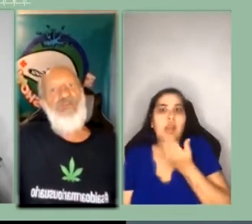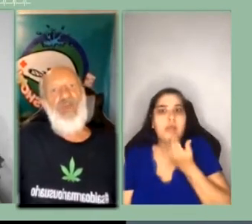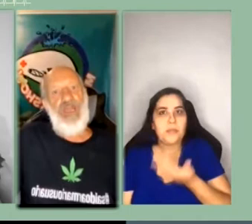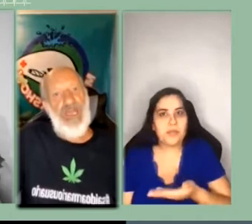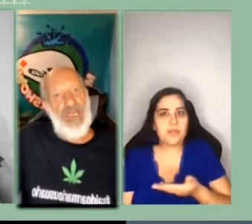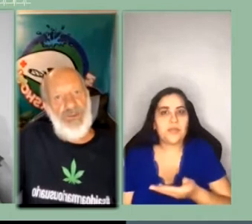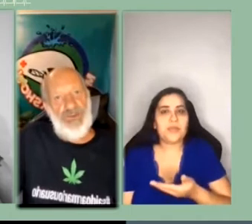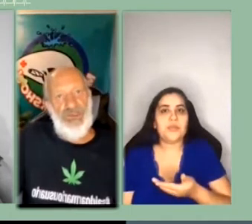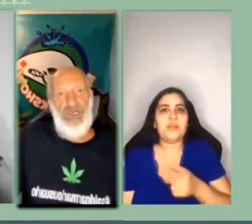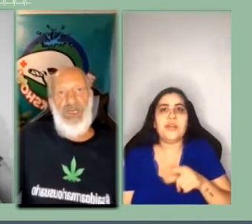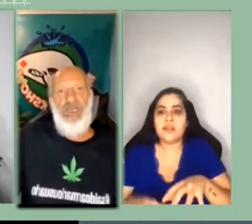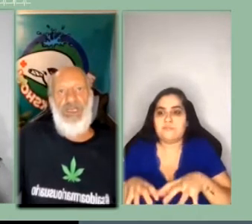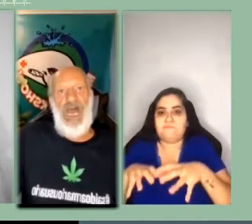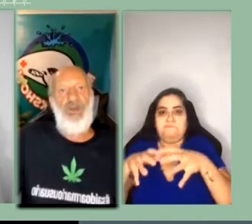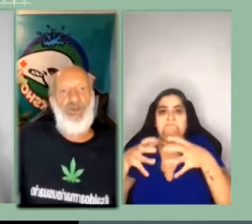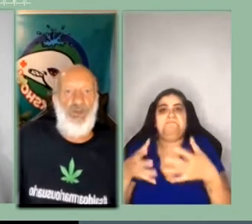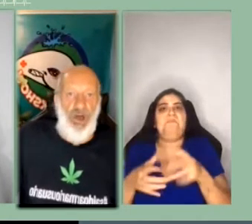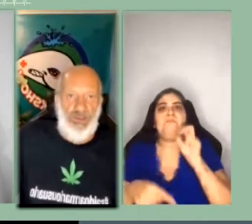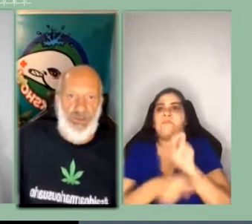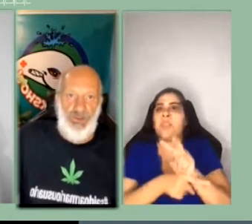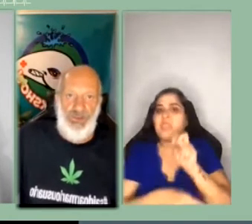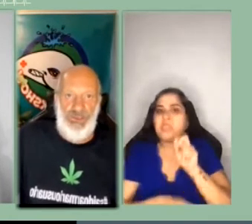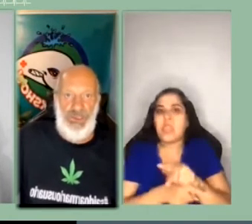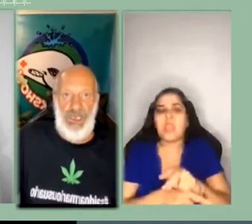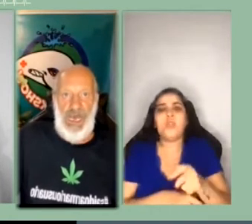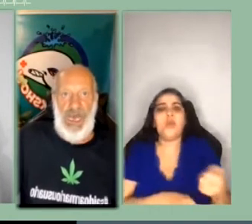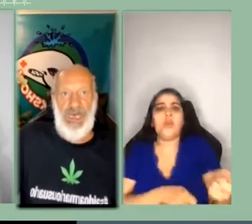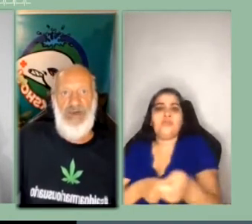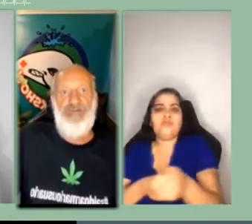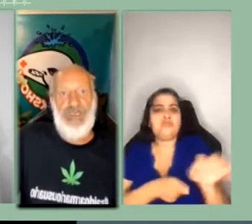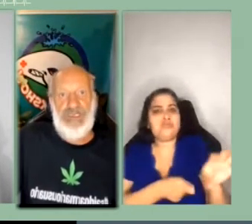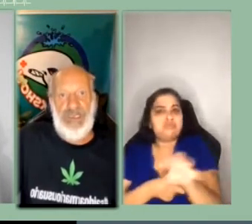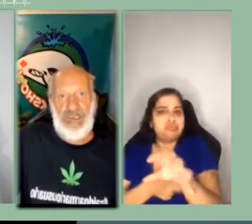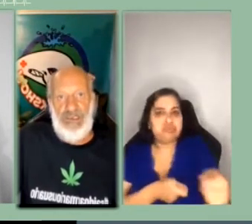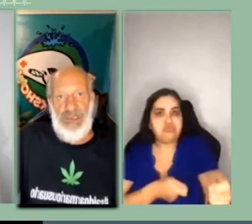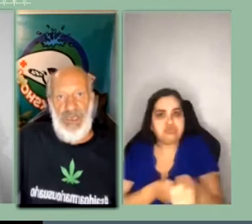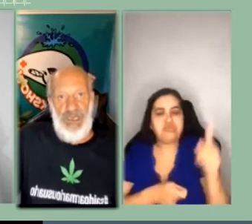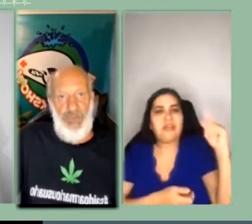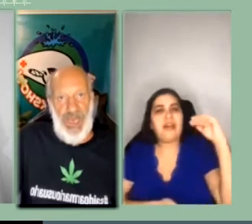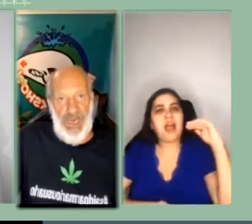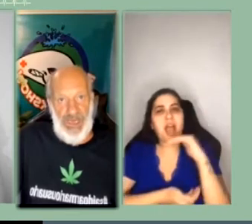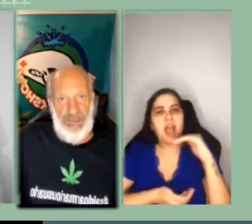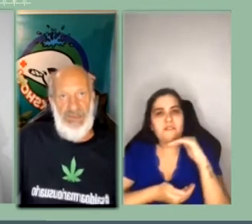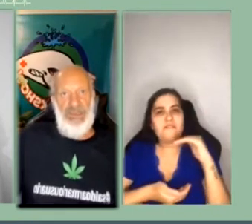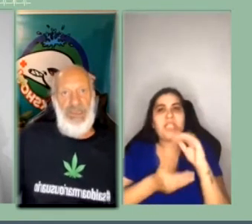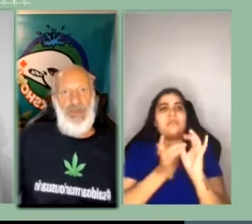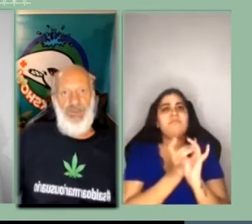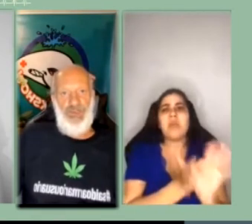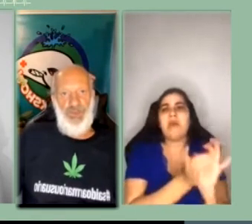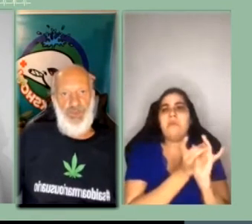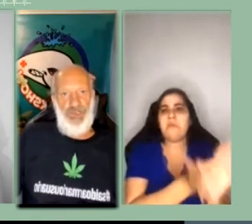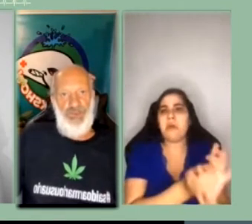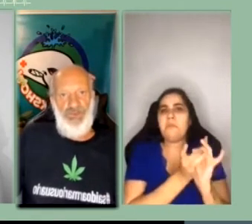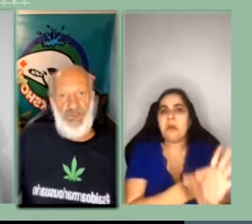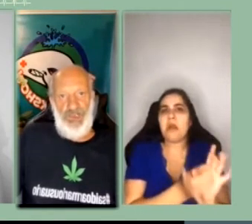de venenos e agrotóxicos que a Anvisa libera, por